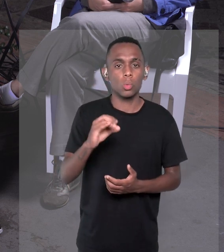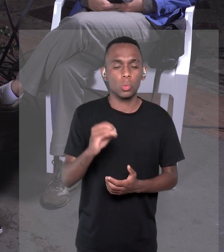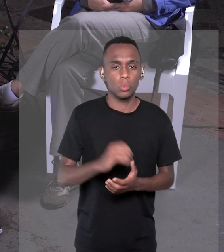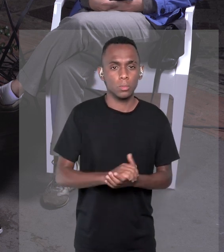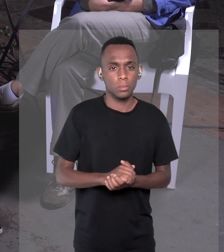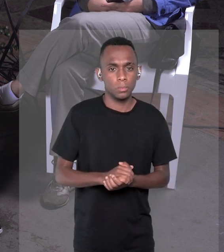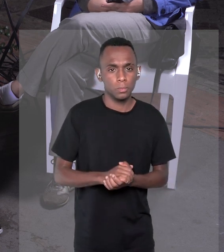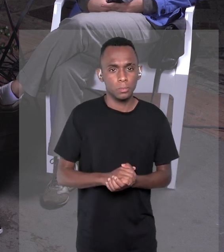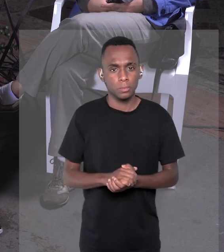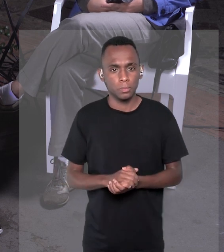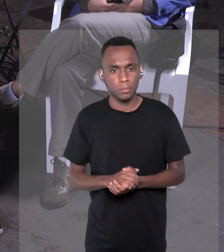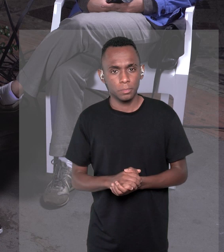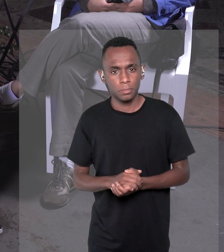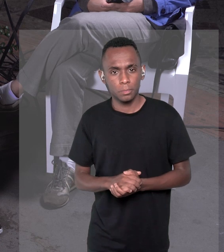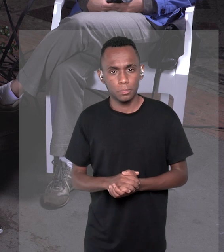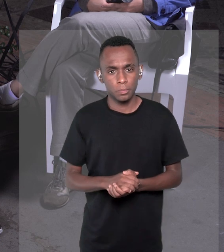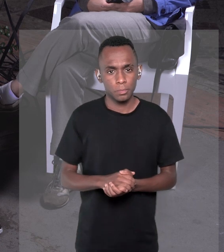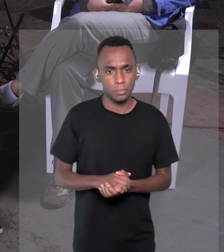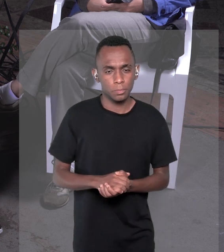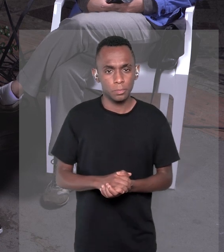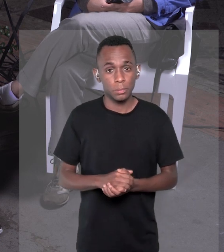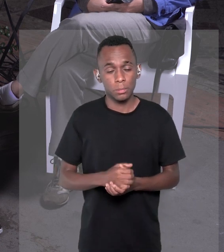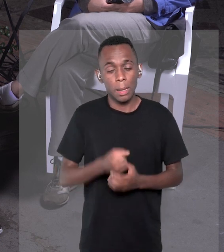dou conta ainda de pensar nisso assim.